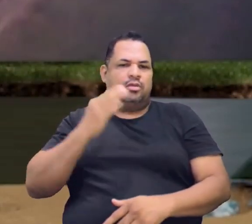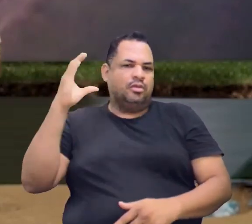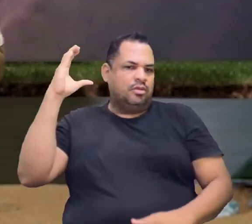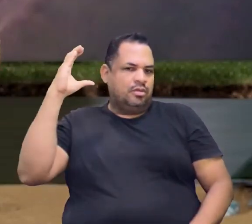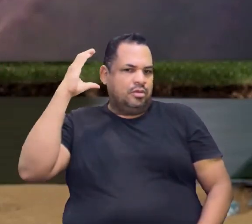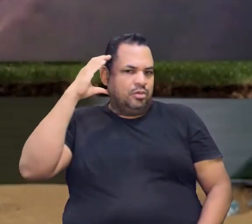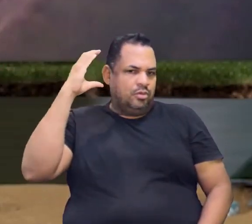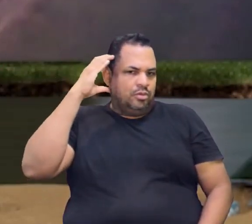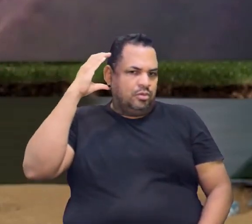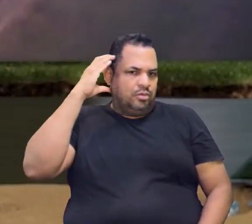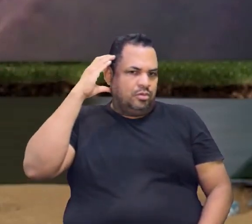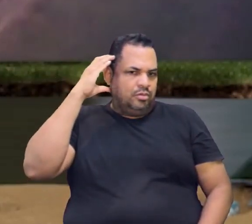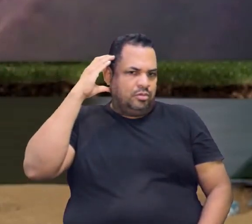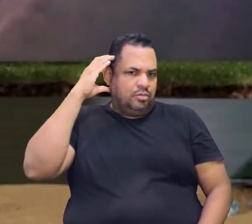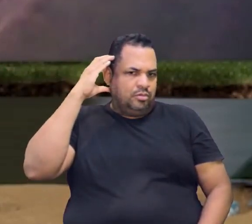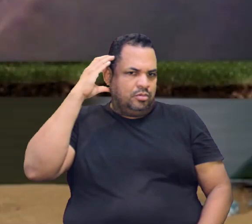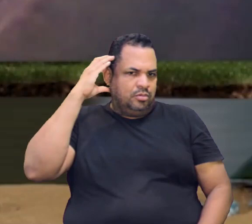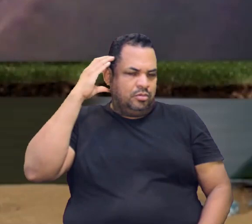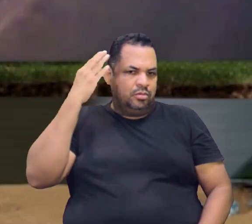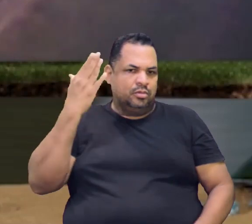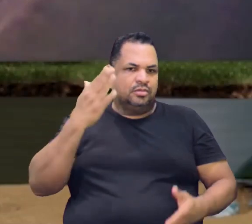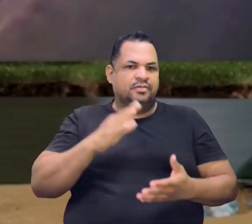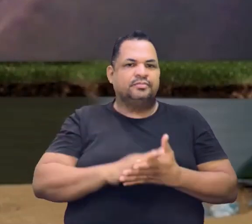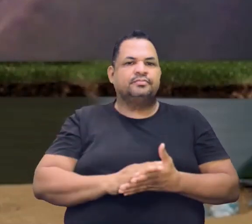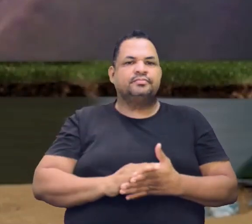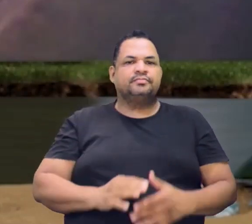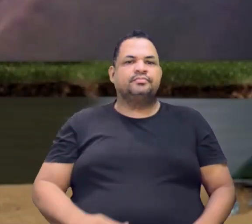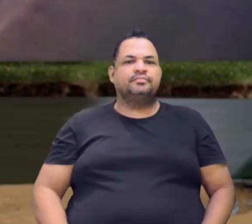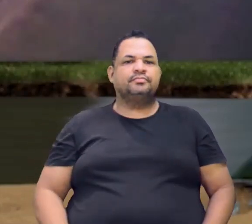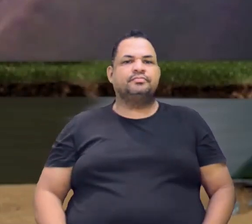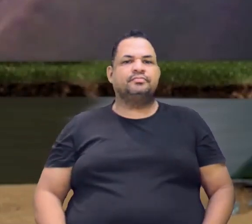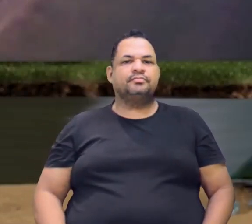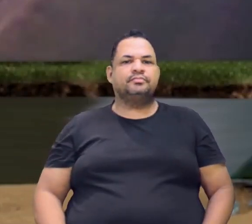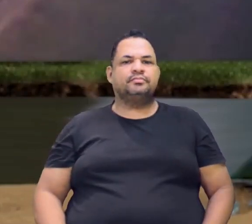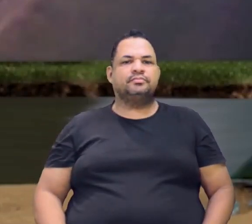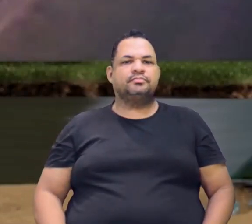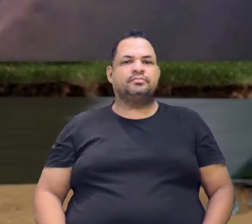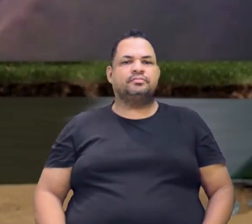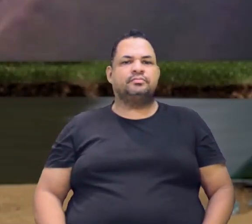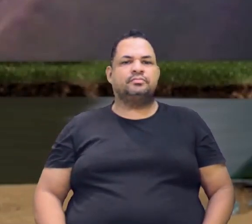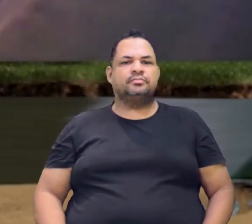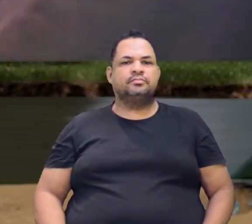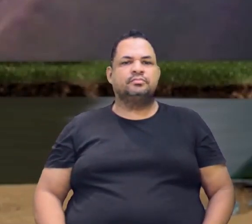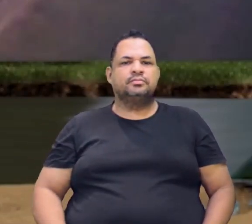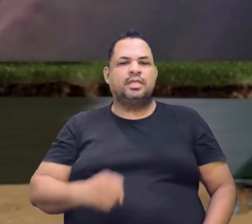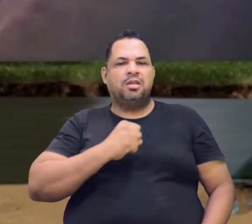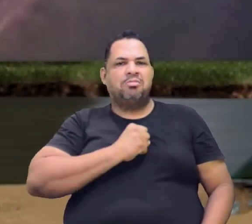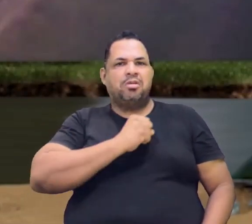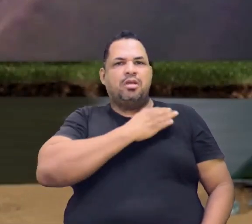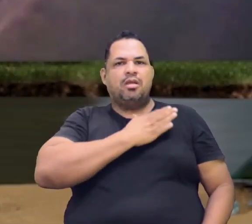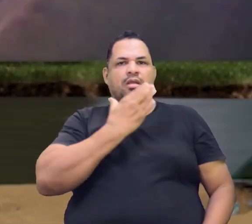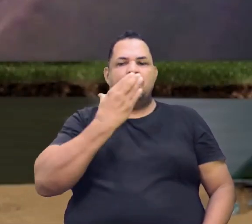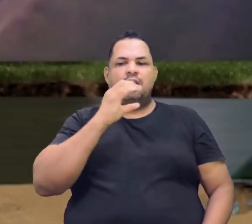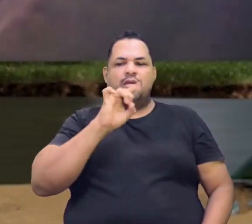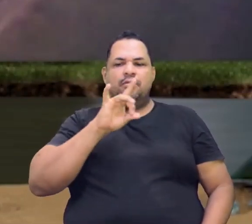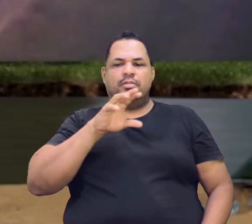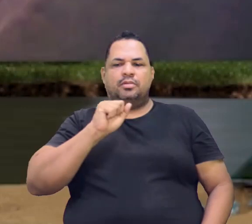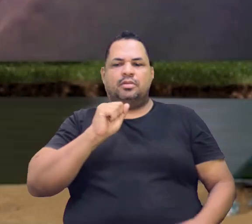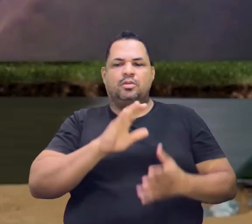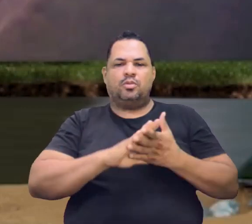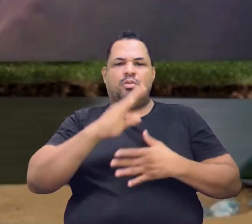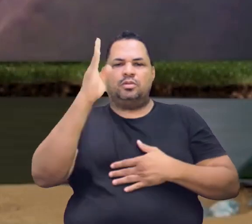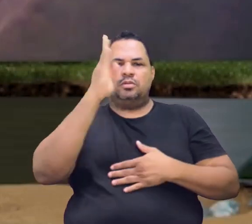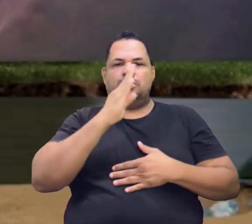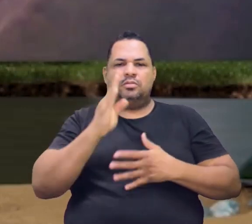tio, ele tinha ficado viúvo, estava com 2 anos. Era o ex-capitão da Guarda Nacional que